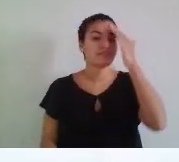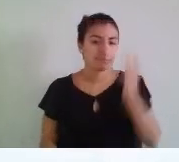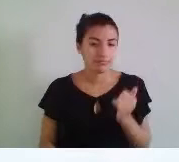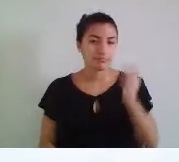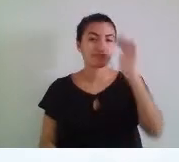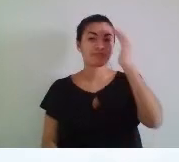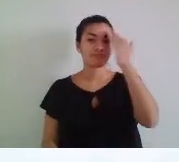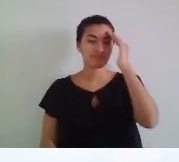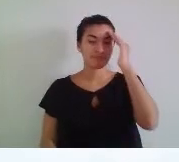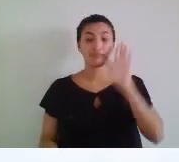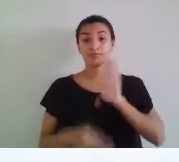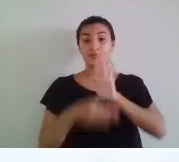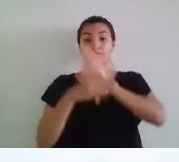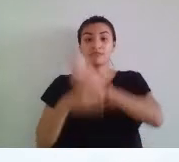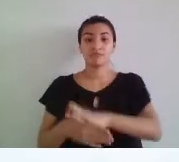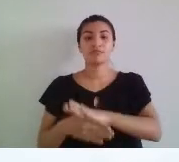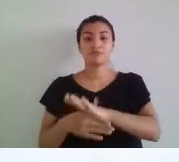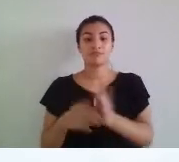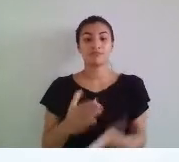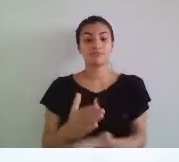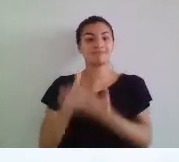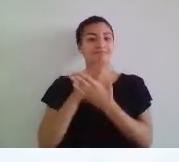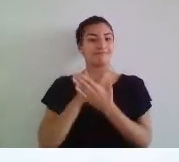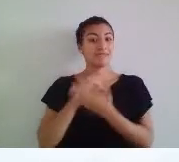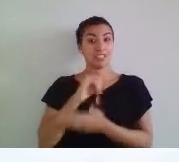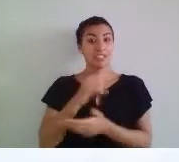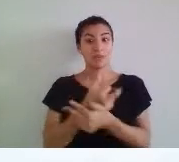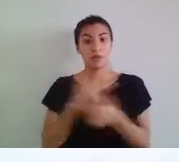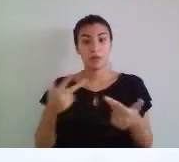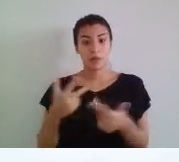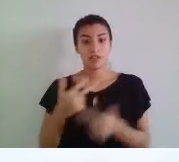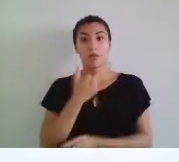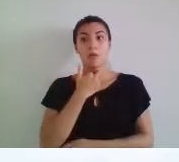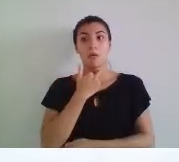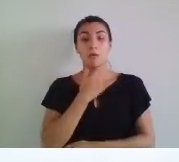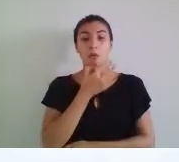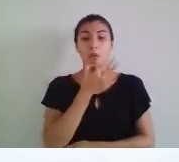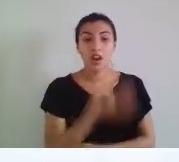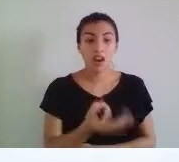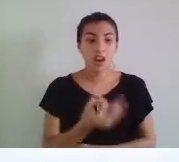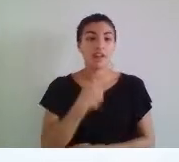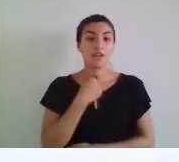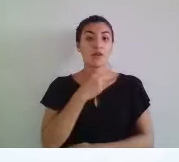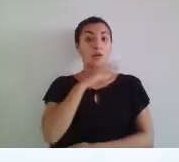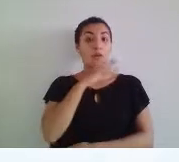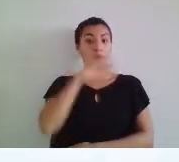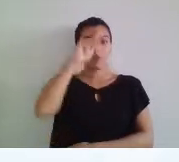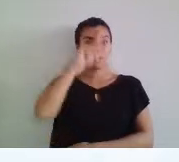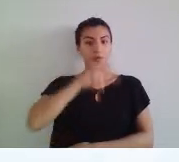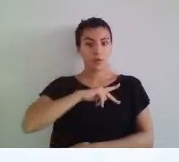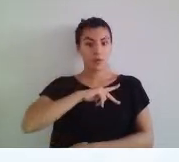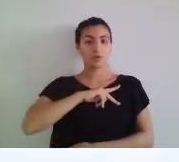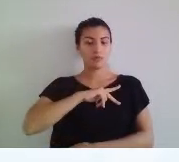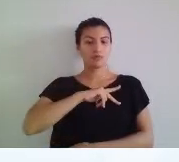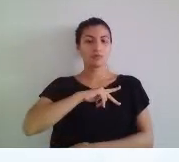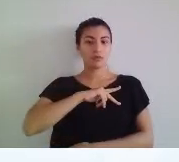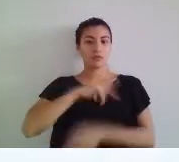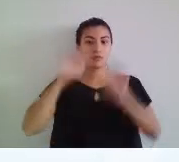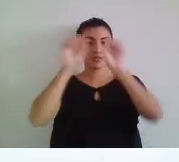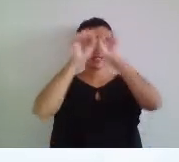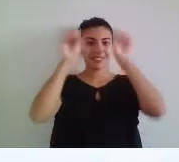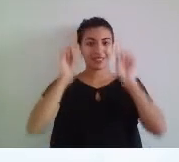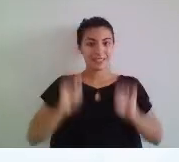que ajuda a mantê-lo. Porque se fosse algo que fosse danoso, que só garantisse mesmo os direitos dos